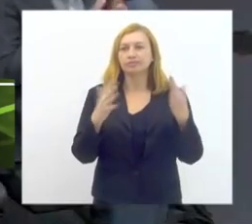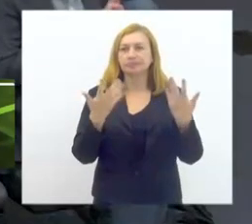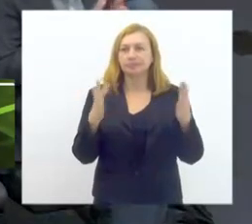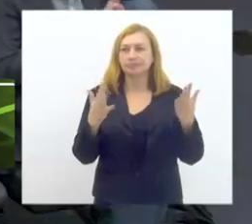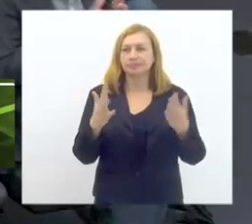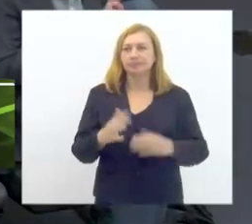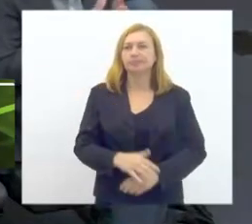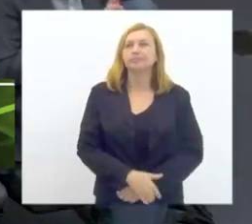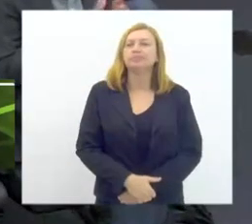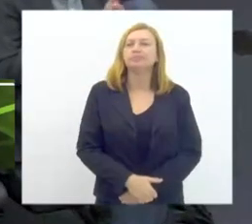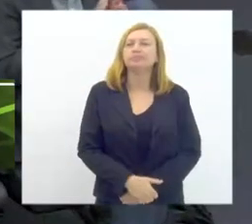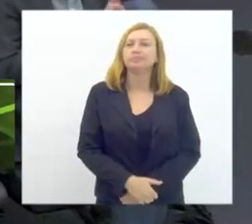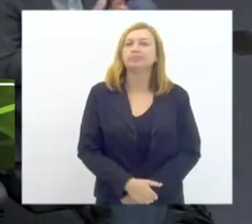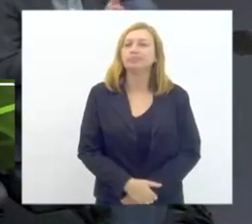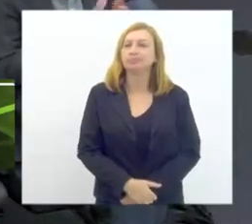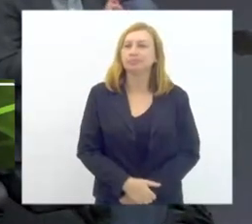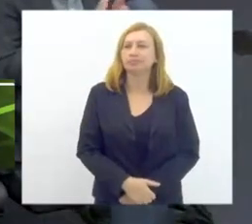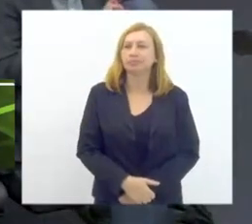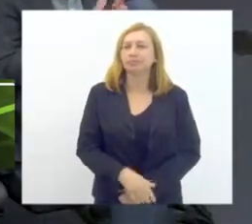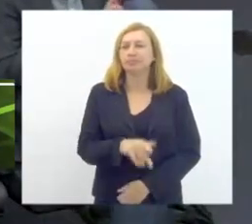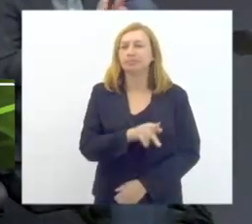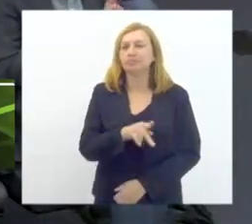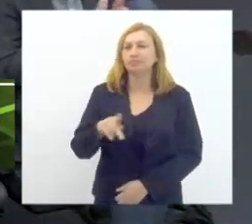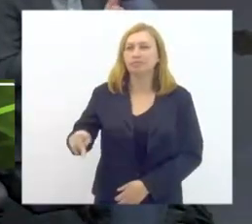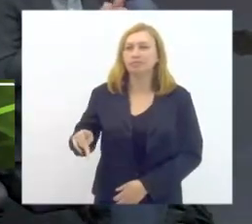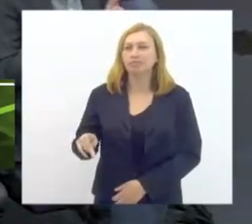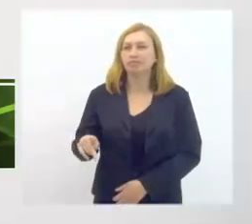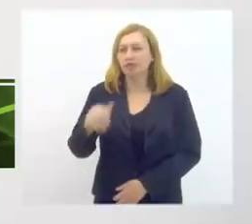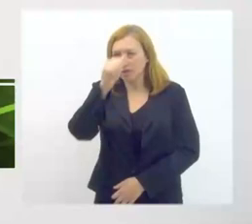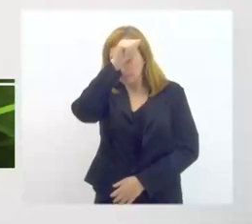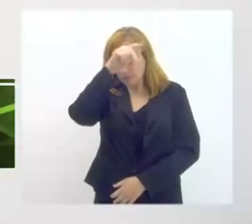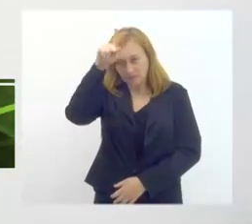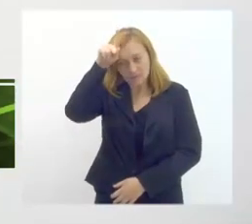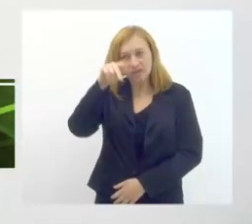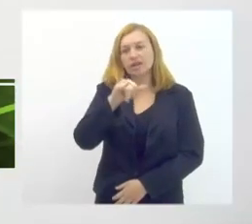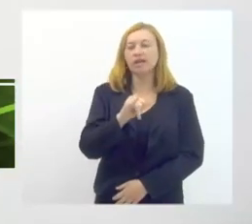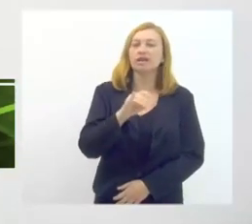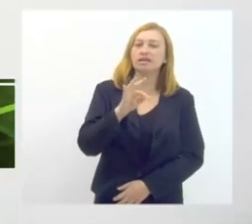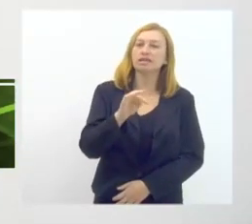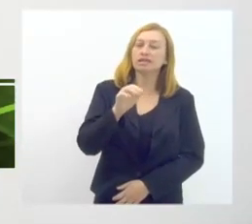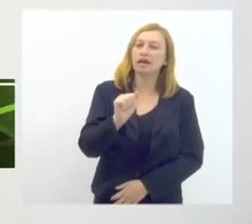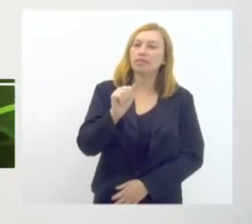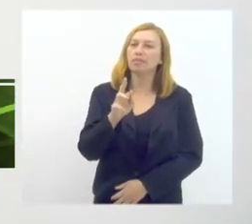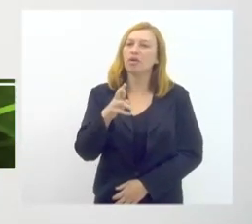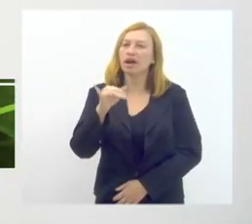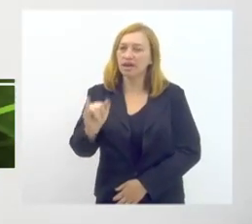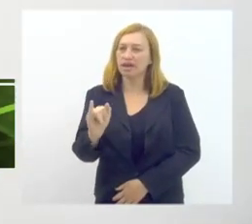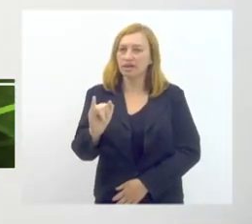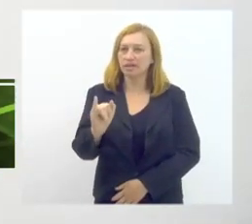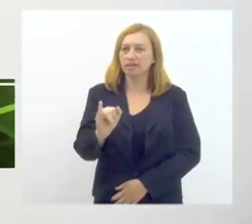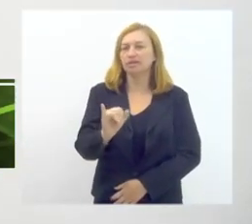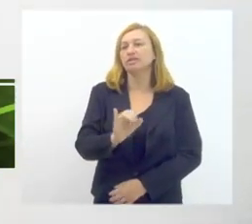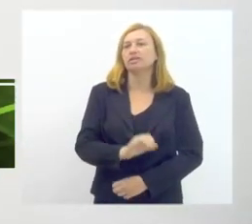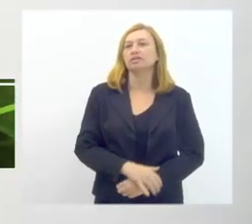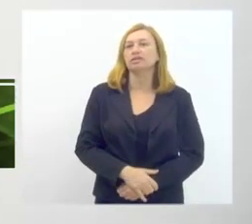a presença do presidente prefeito de Itaboraí, senhor Delarore,